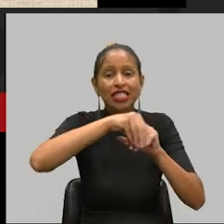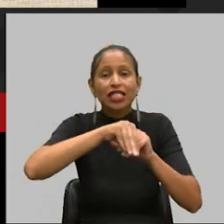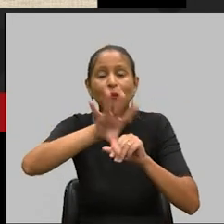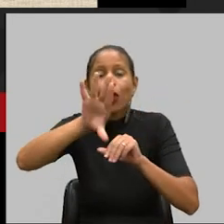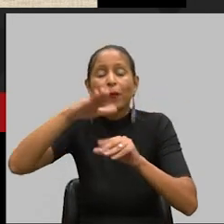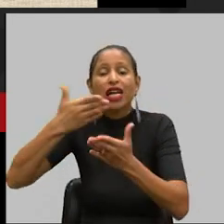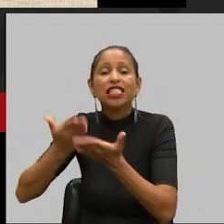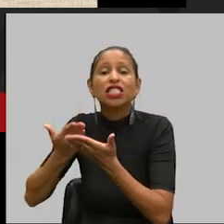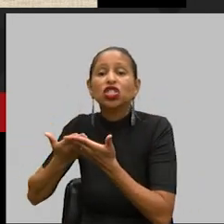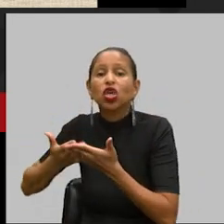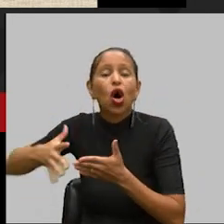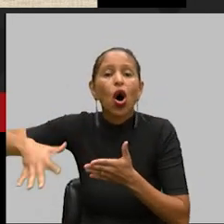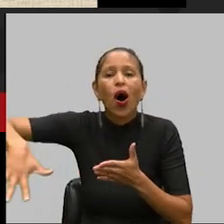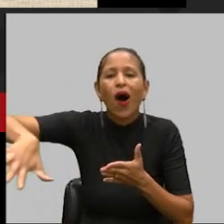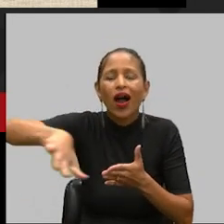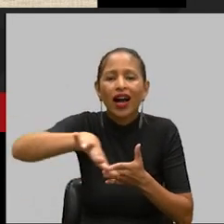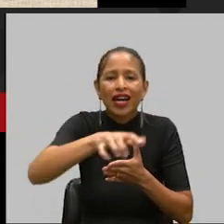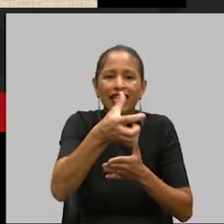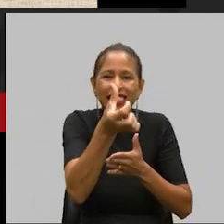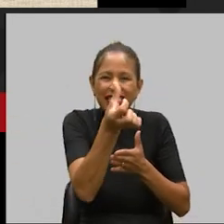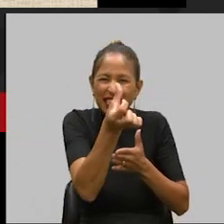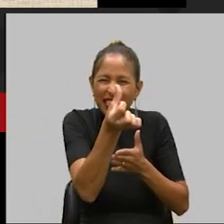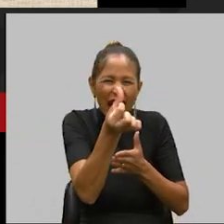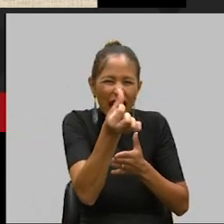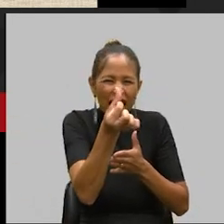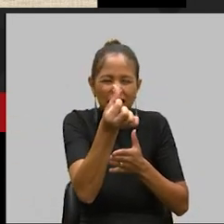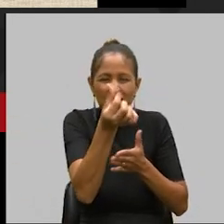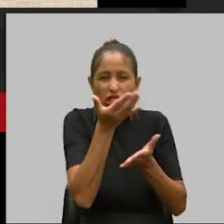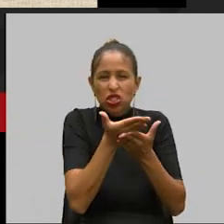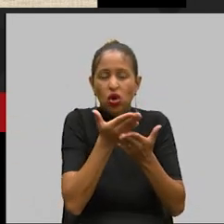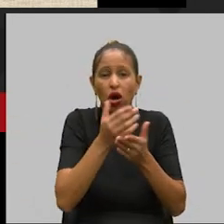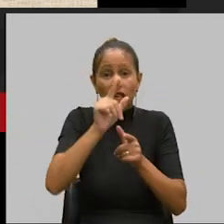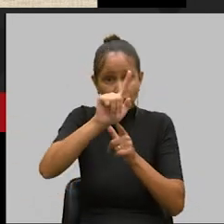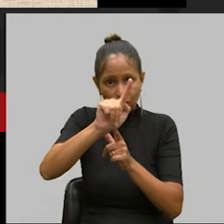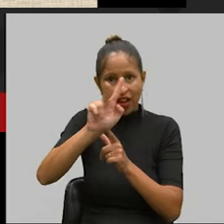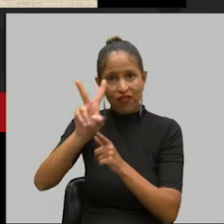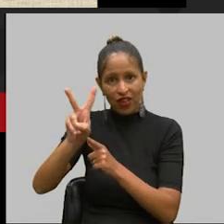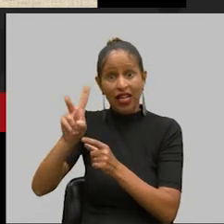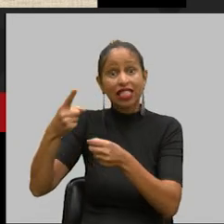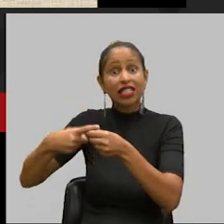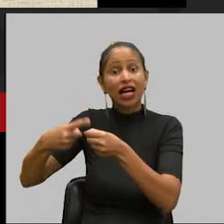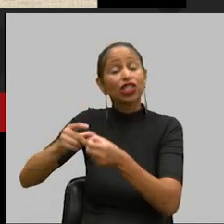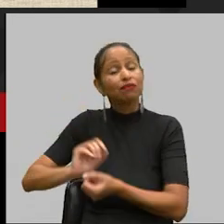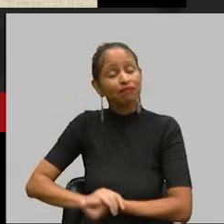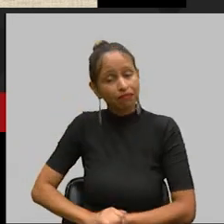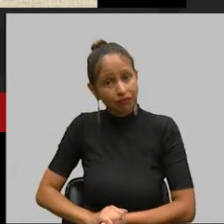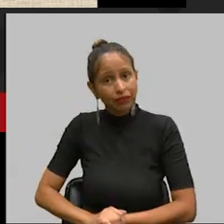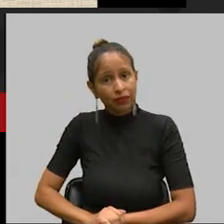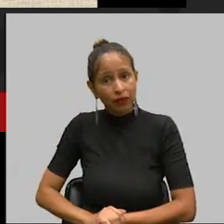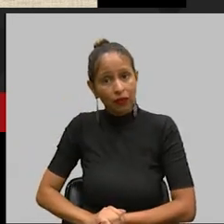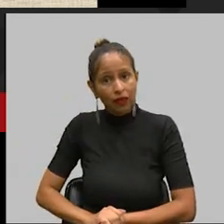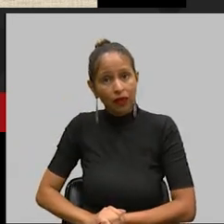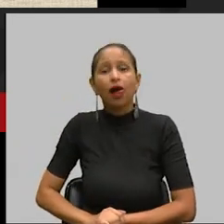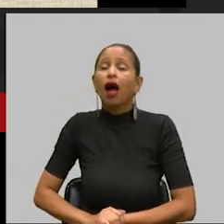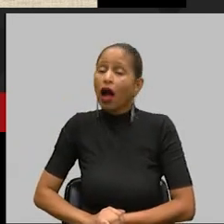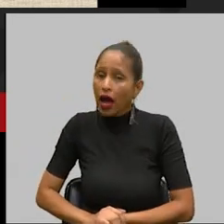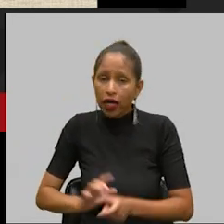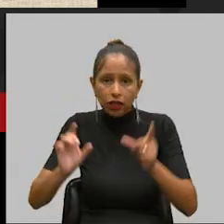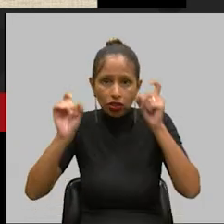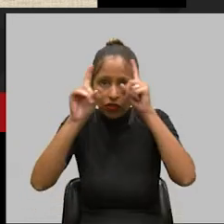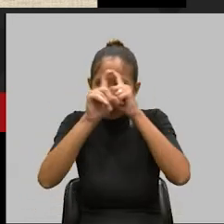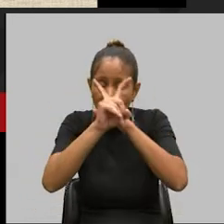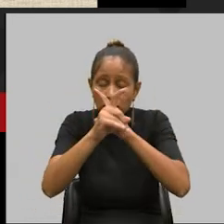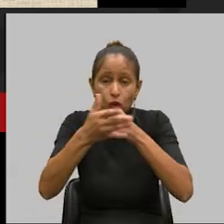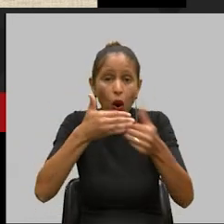escolas mais de 100 escolas que existem existem Governador Valadares olha muito difícil fazer qualquer